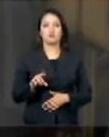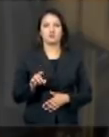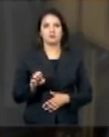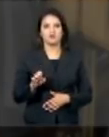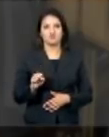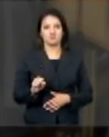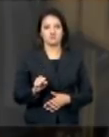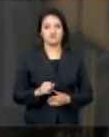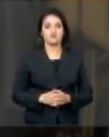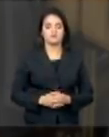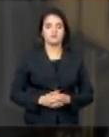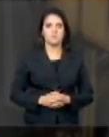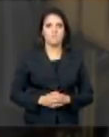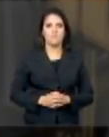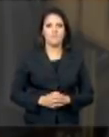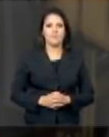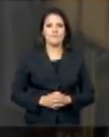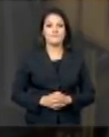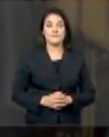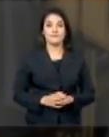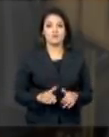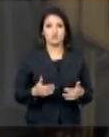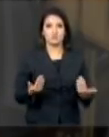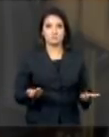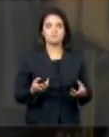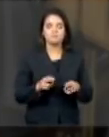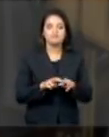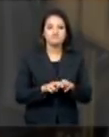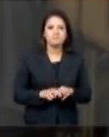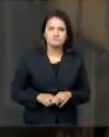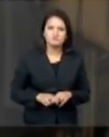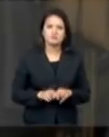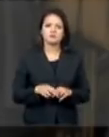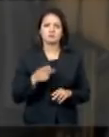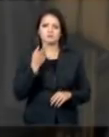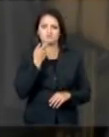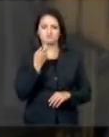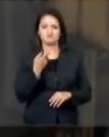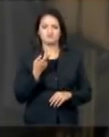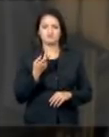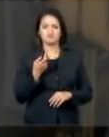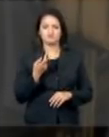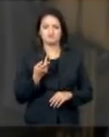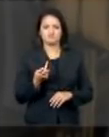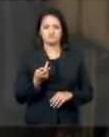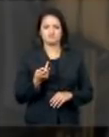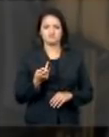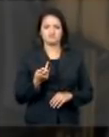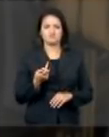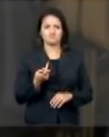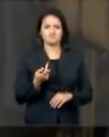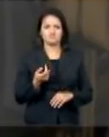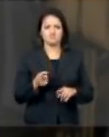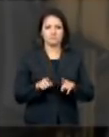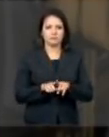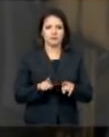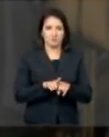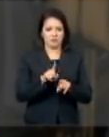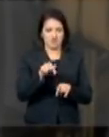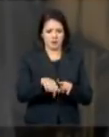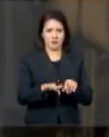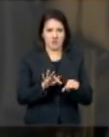e nessa linha portanto de considerandos também é essa suprema corte